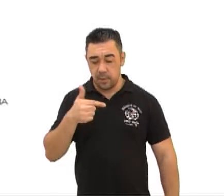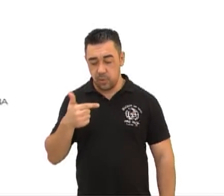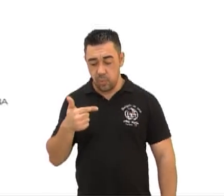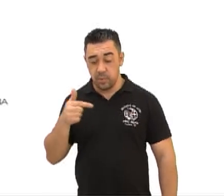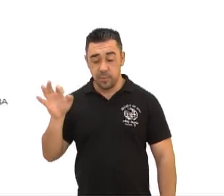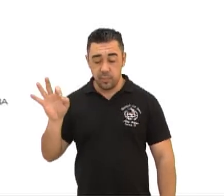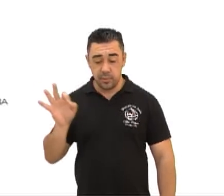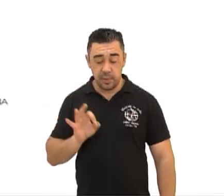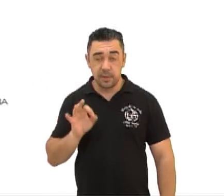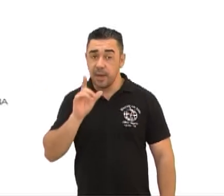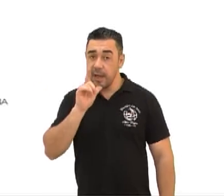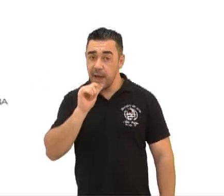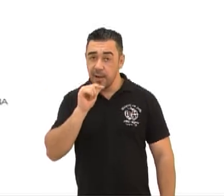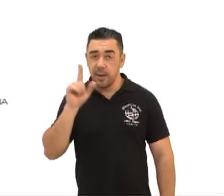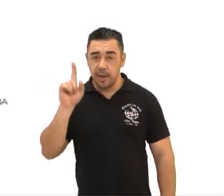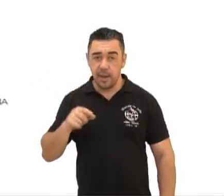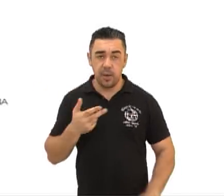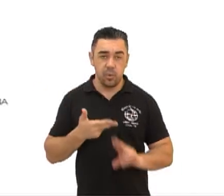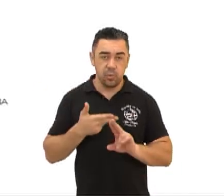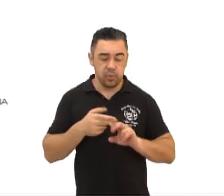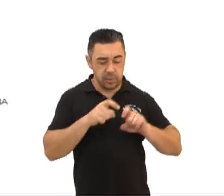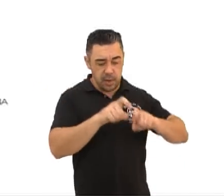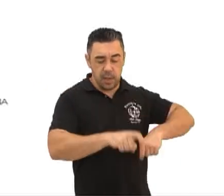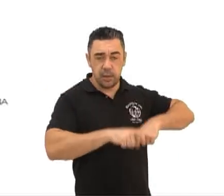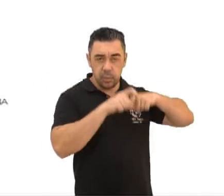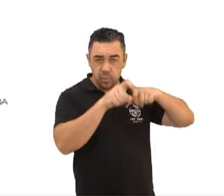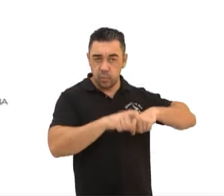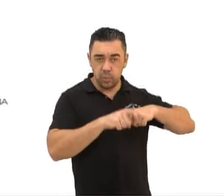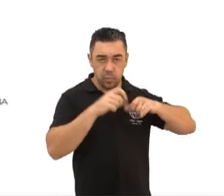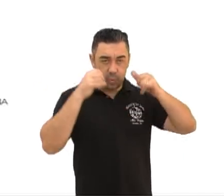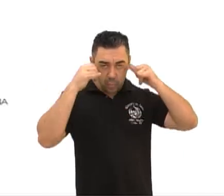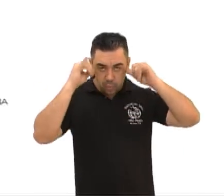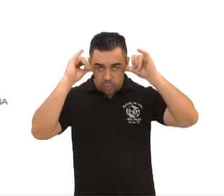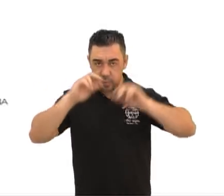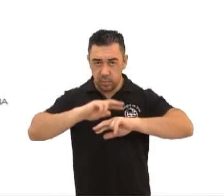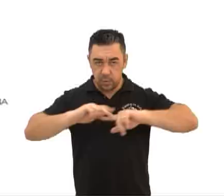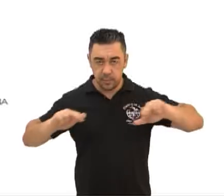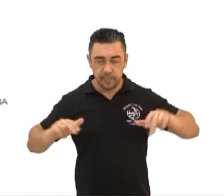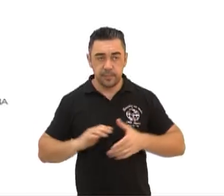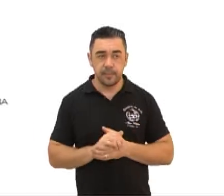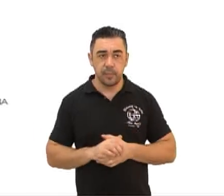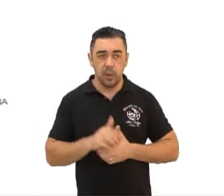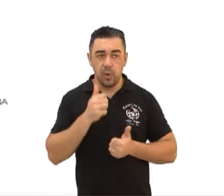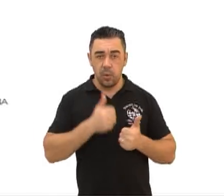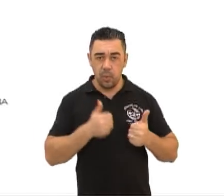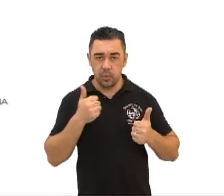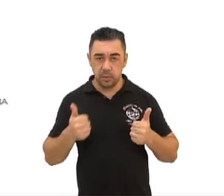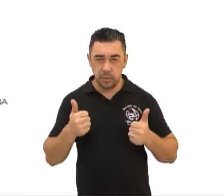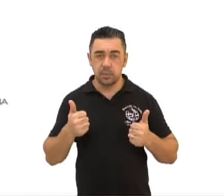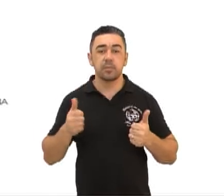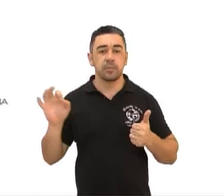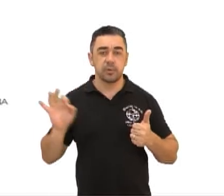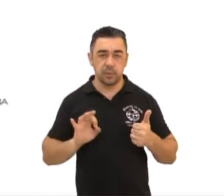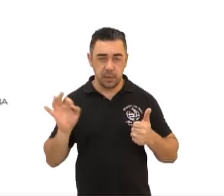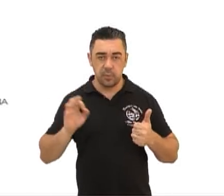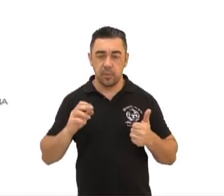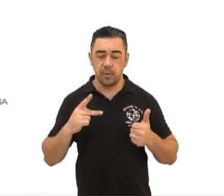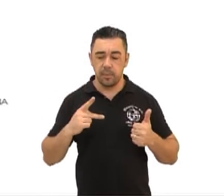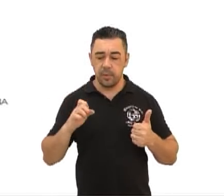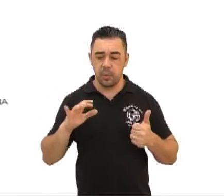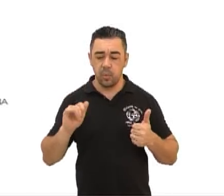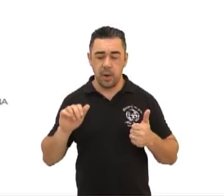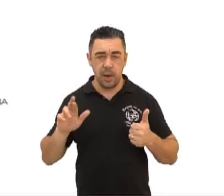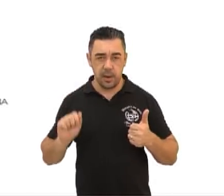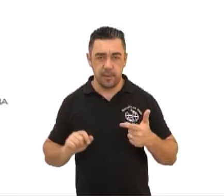72% da água doce do seu uso, ela vai para a agricultura. 11% para a pecuária.